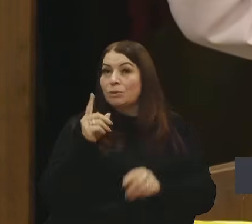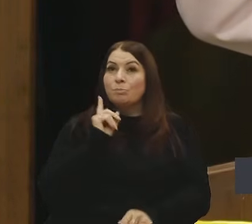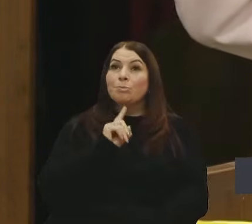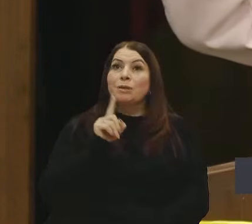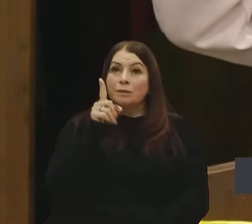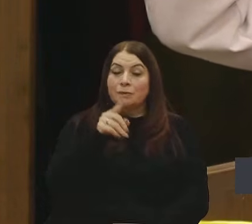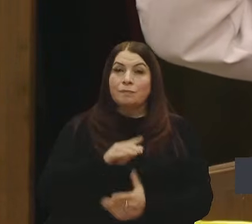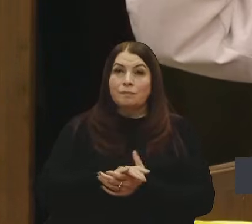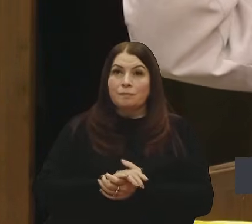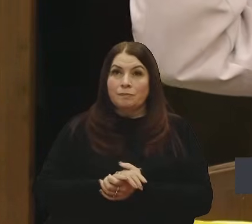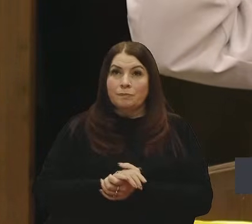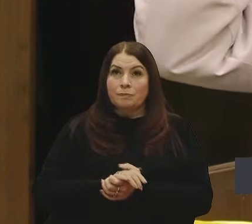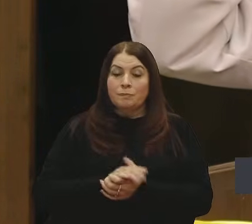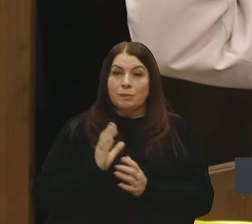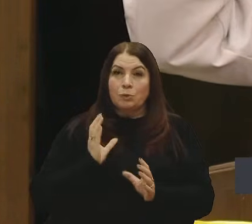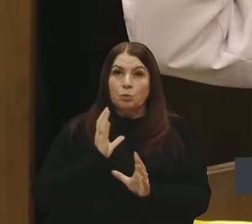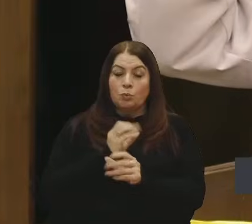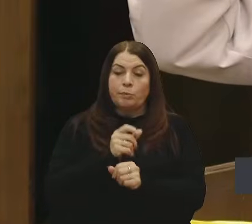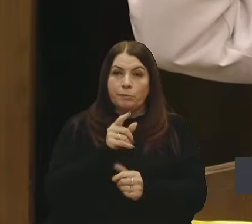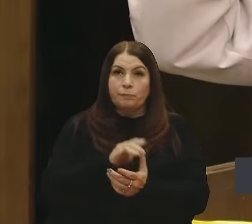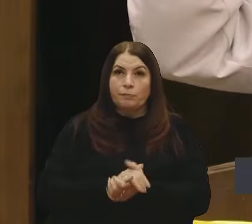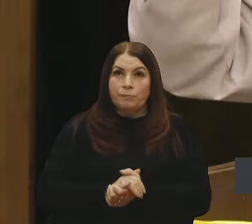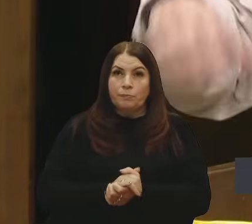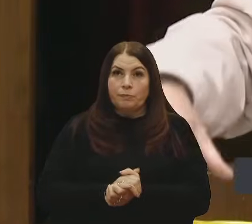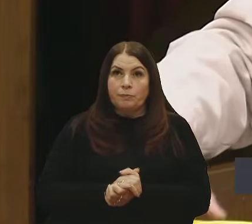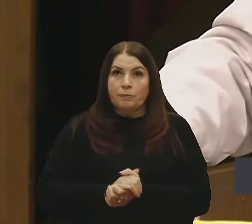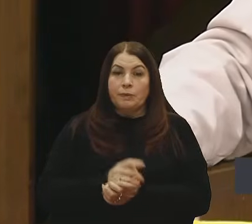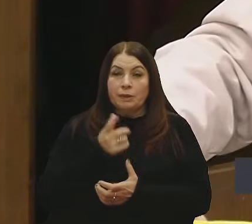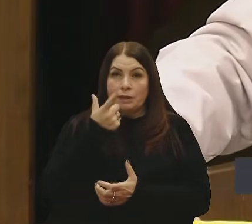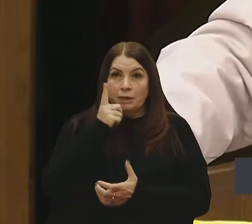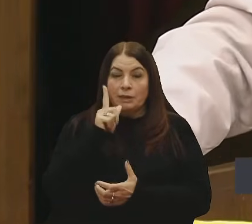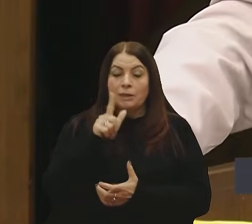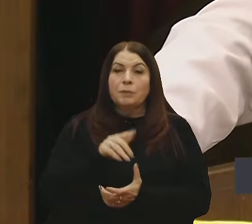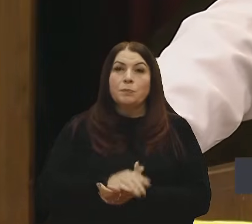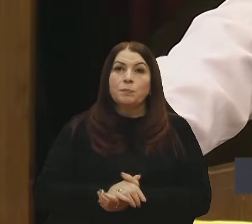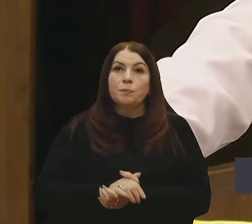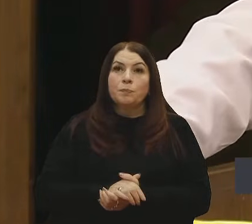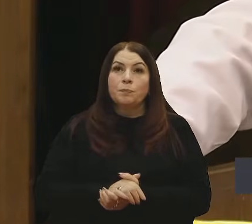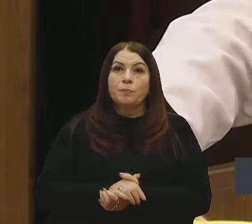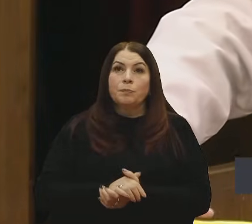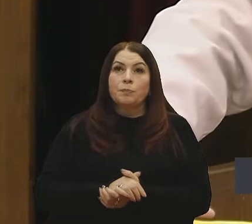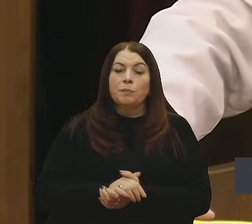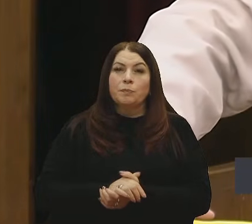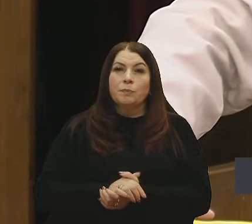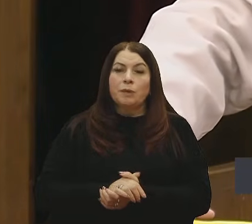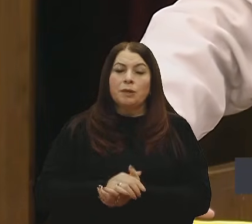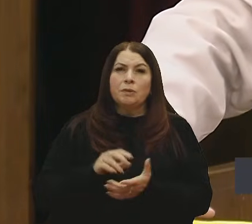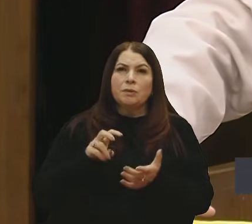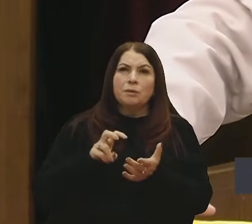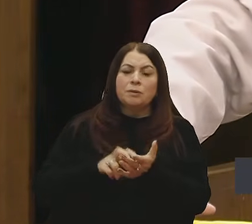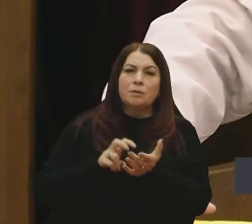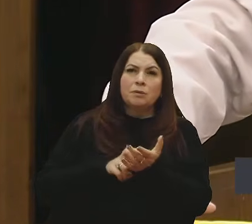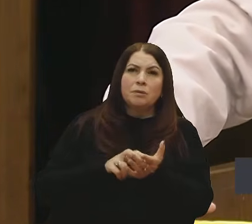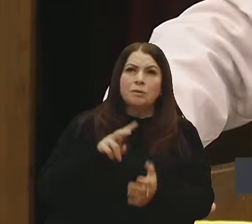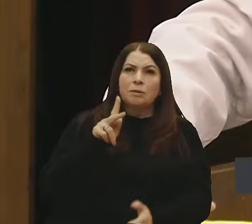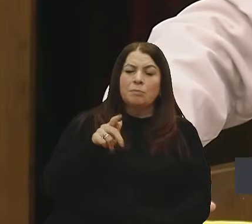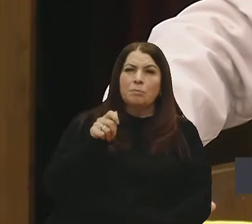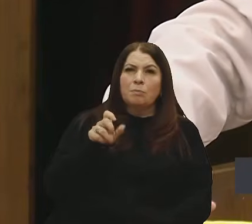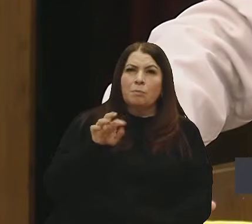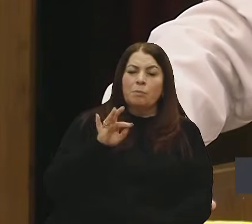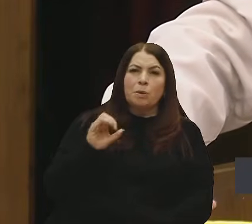Gerais, para concluir, Minas Gerais, quem ganhou foi o Banco Pactual. As 95